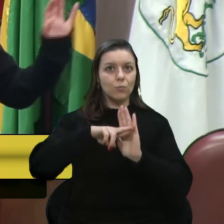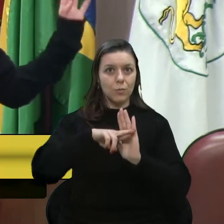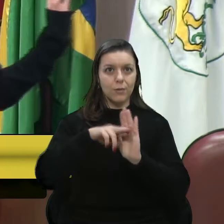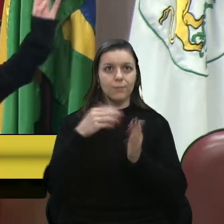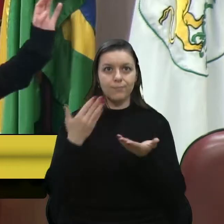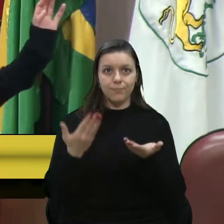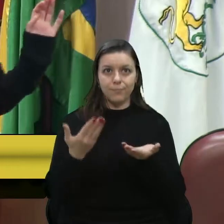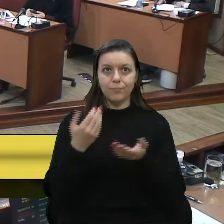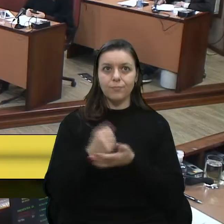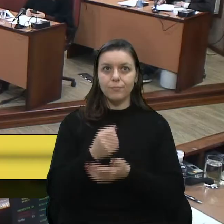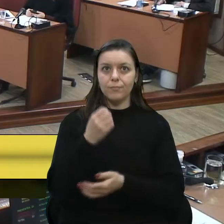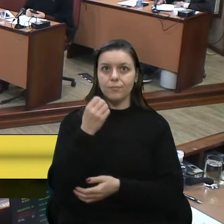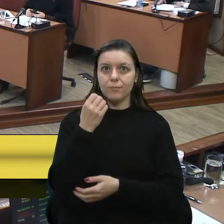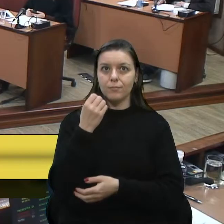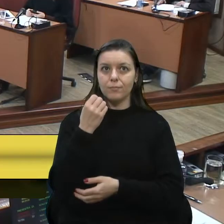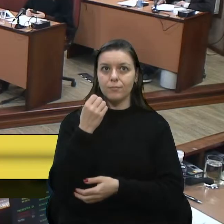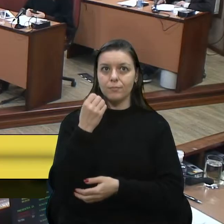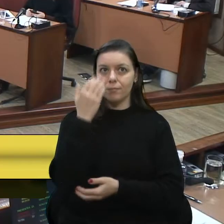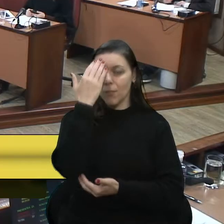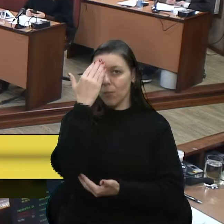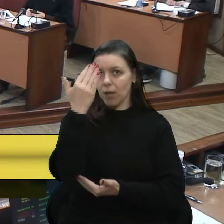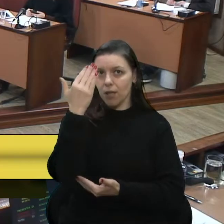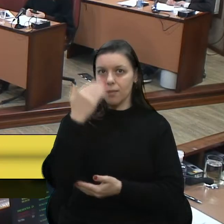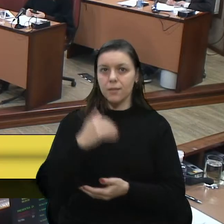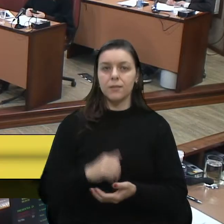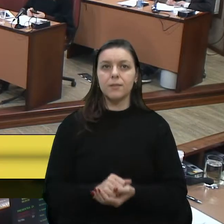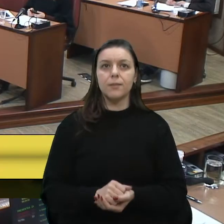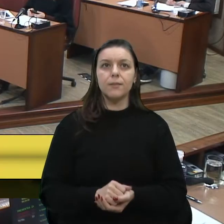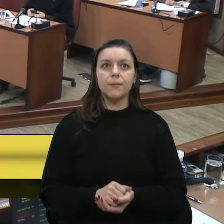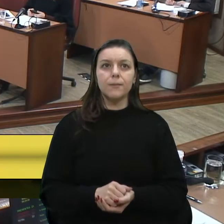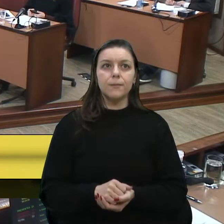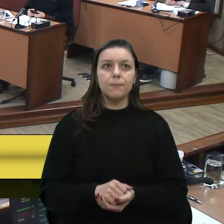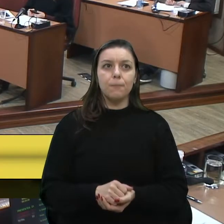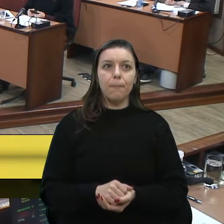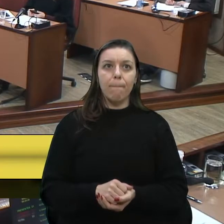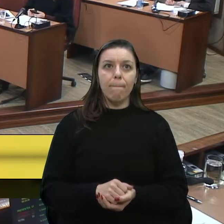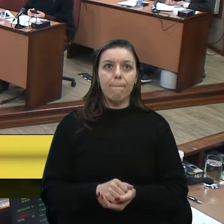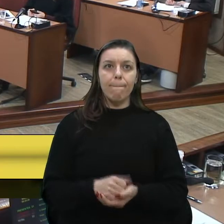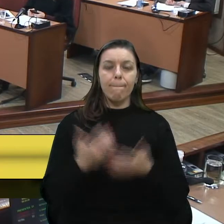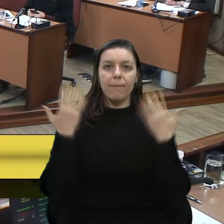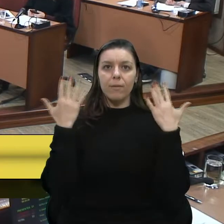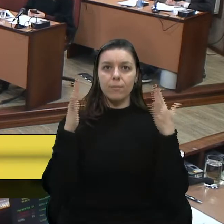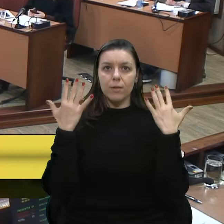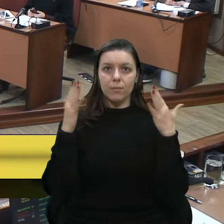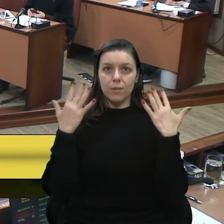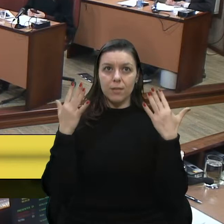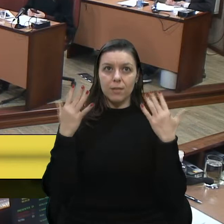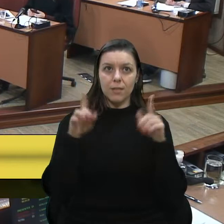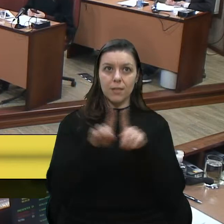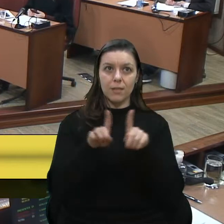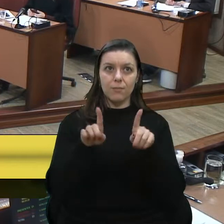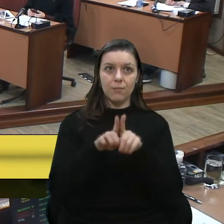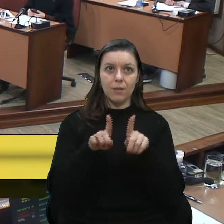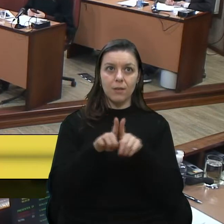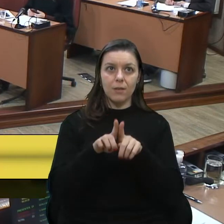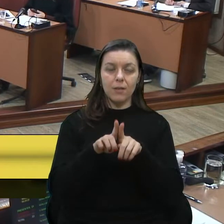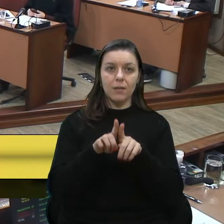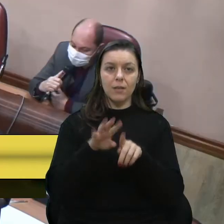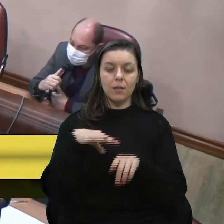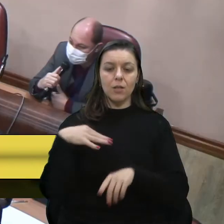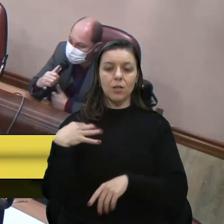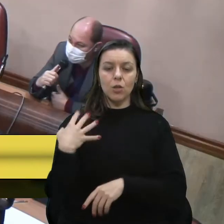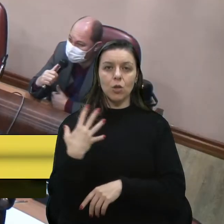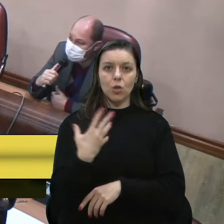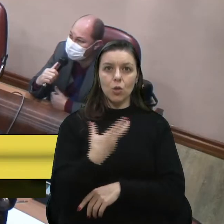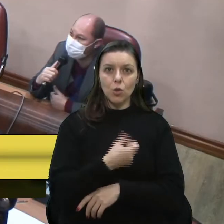Fiuzi. Obrigado, vereador Estela. Primeiramente, parabenizar Vossa Excelência e também parabenizar todos os meus